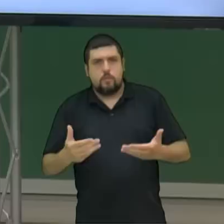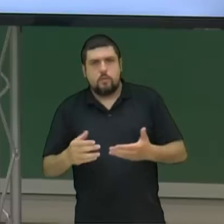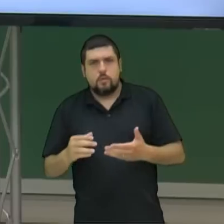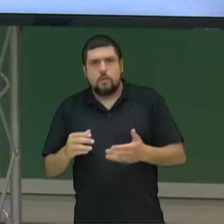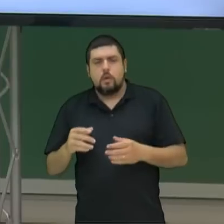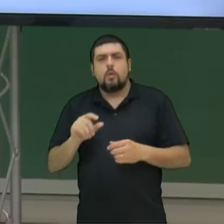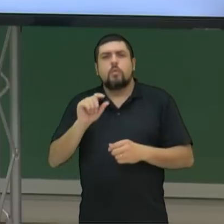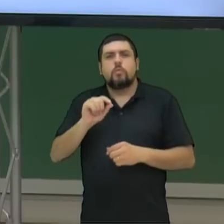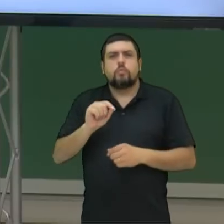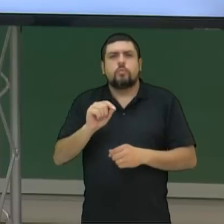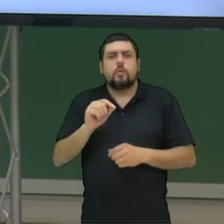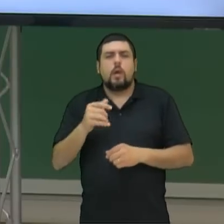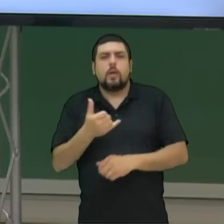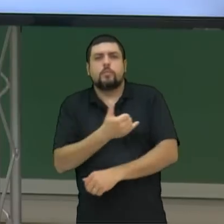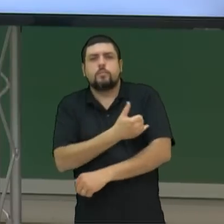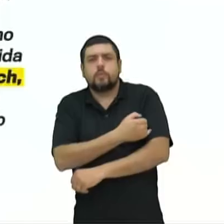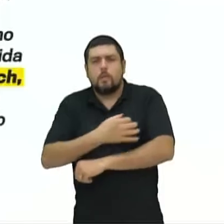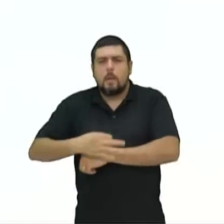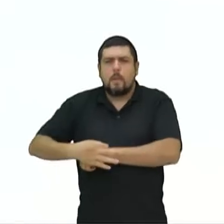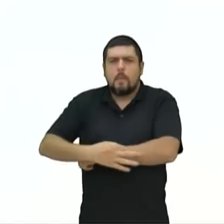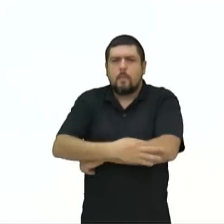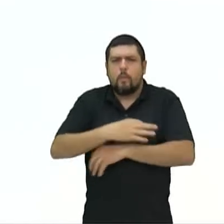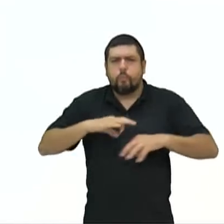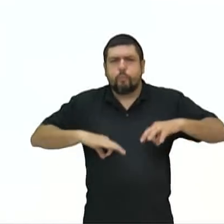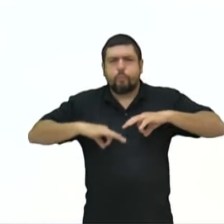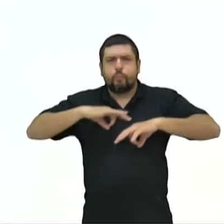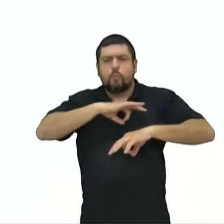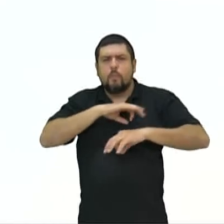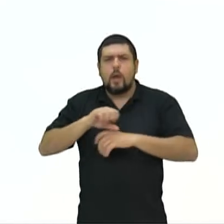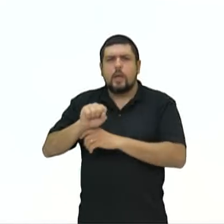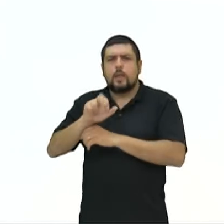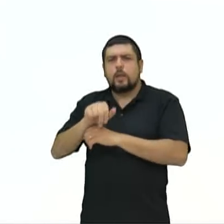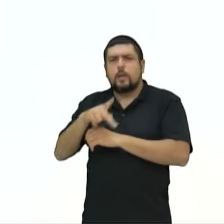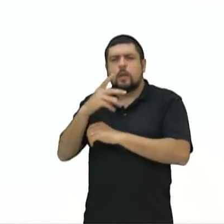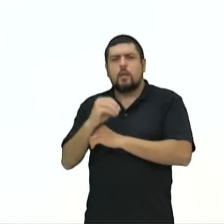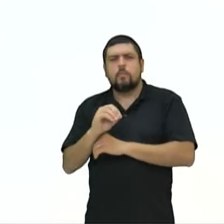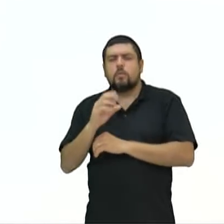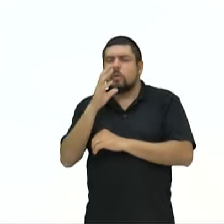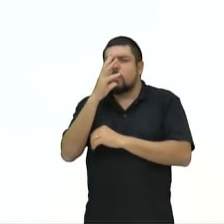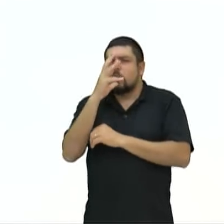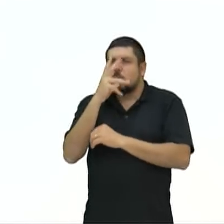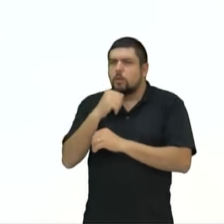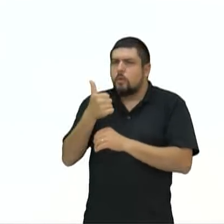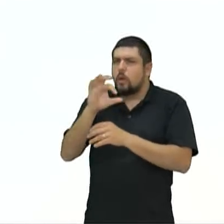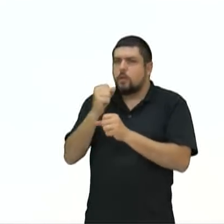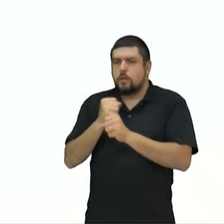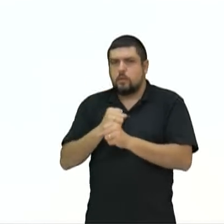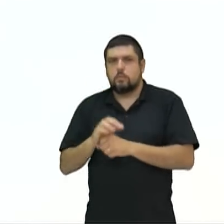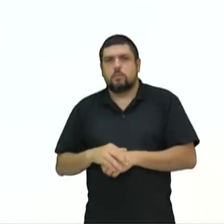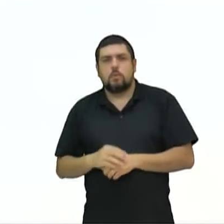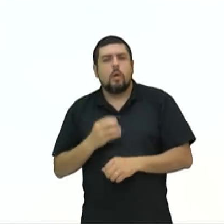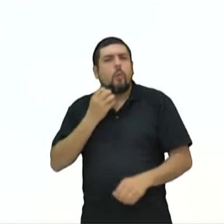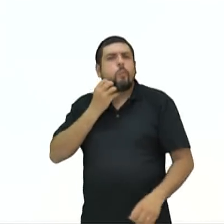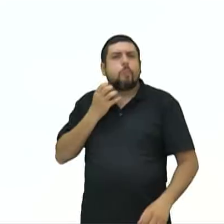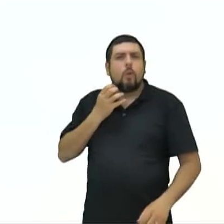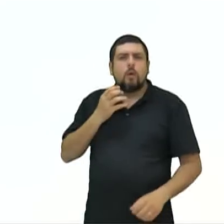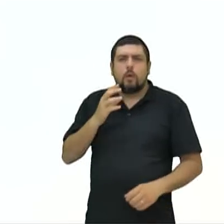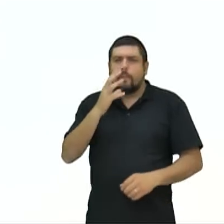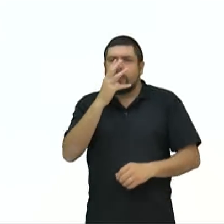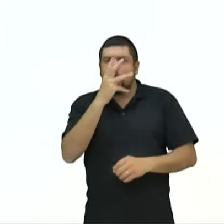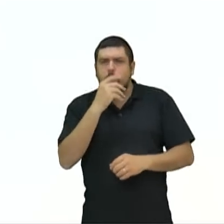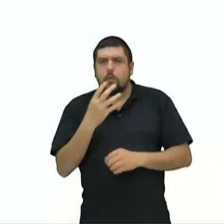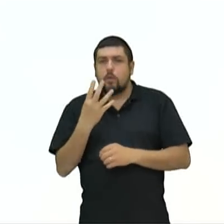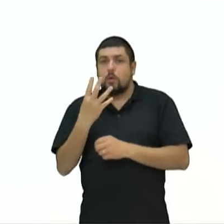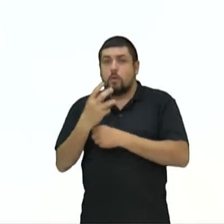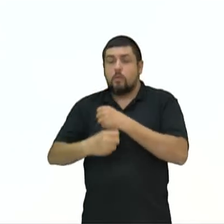é a de sarampo, que demorou 10 anos para ser desenvolvida. Olha só essa tabela. Cachumba levou 4 anos a vacina. Mas é uma vacina que não deu